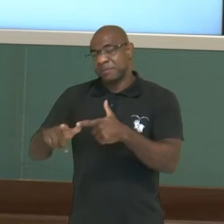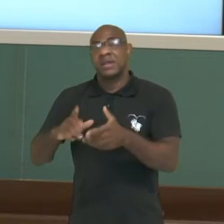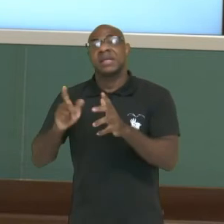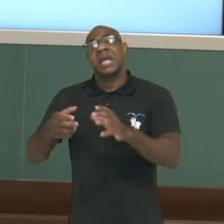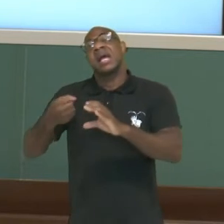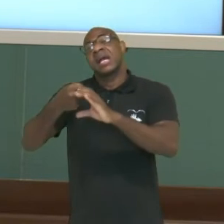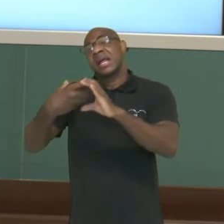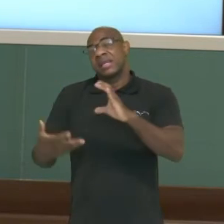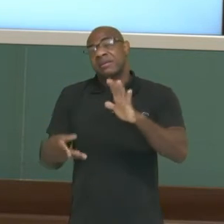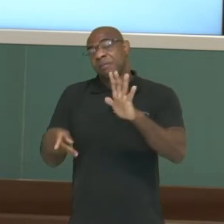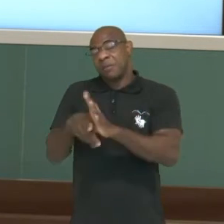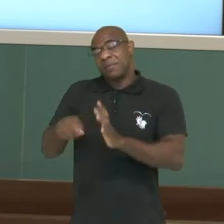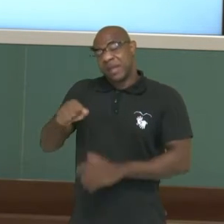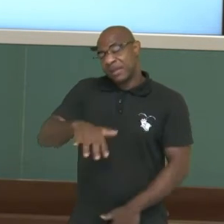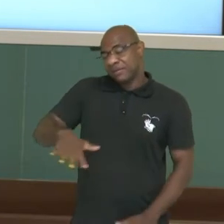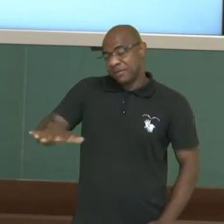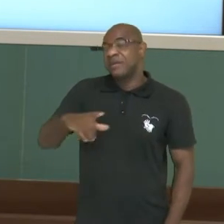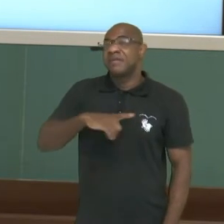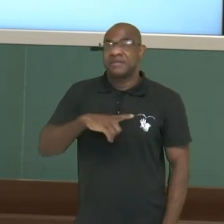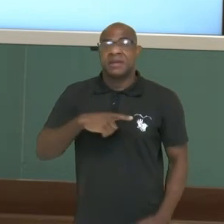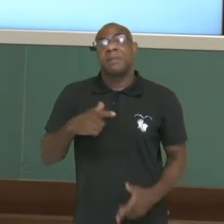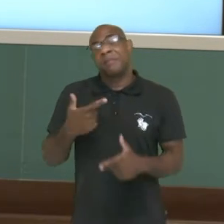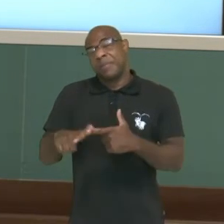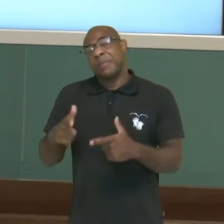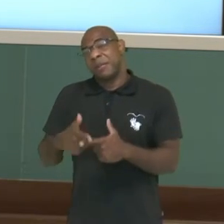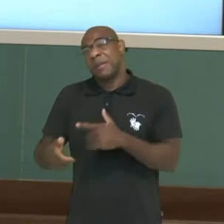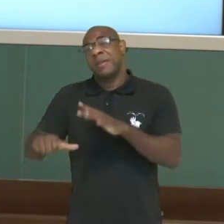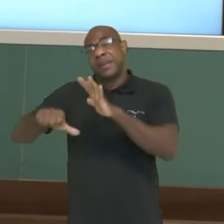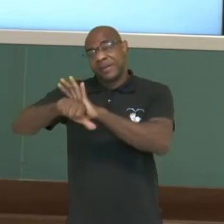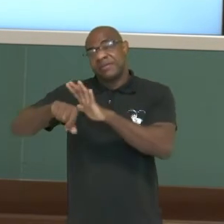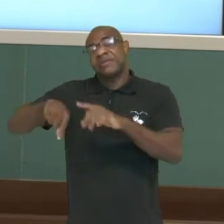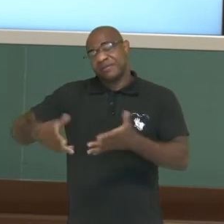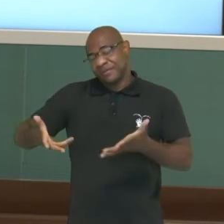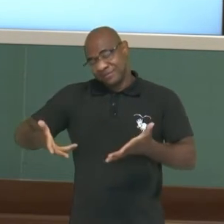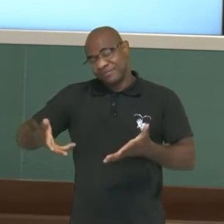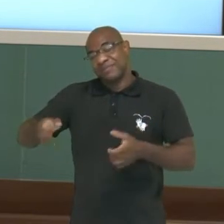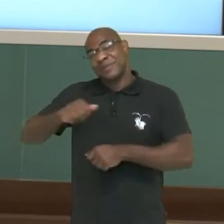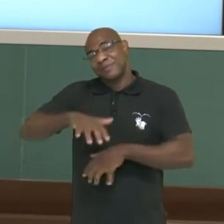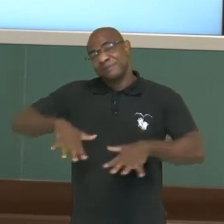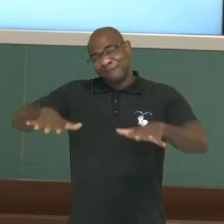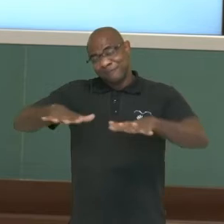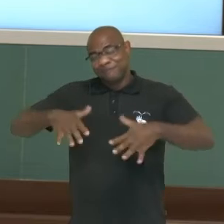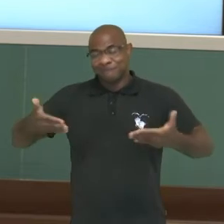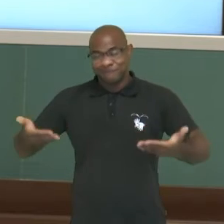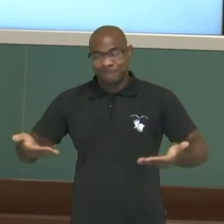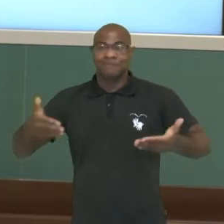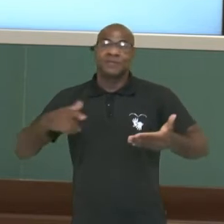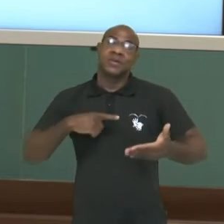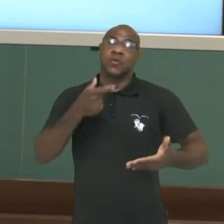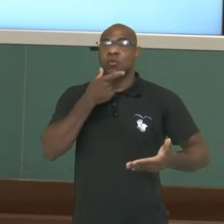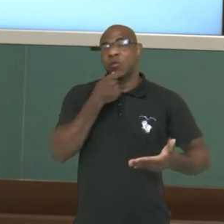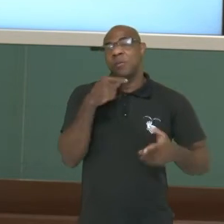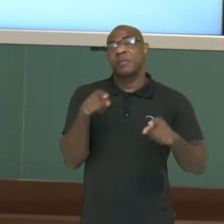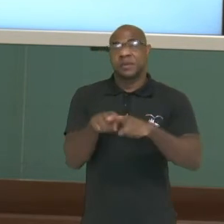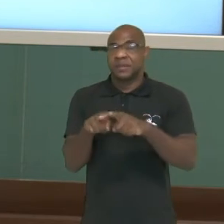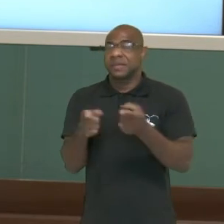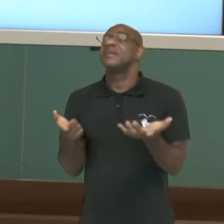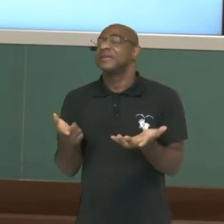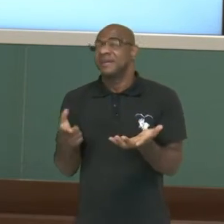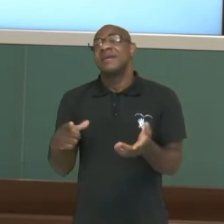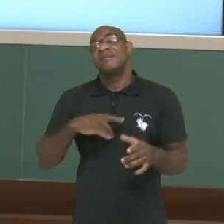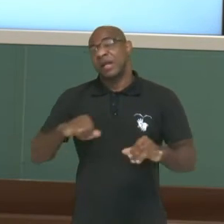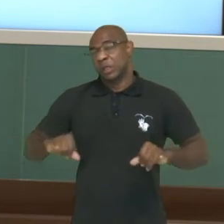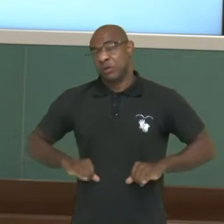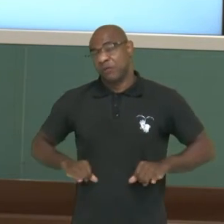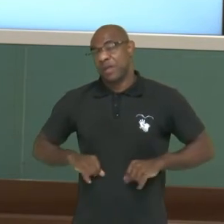isso vai trazer consequências negativas para o meio ambiente. E, consequentemente, né, o homem também vai ser prejudicado com isso,